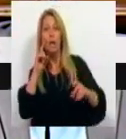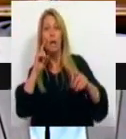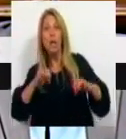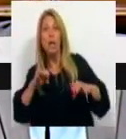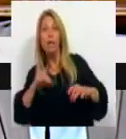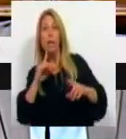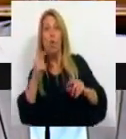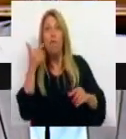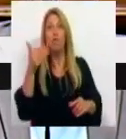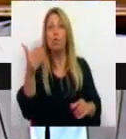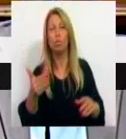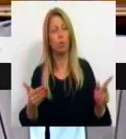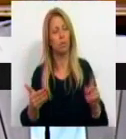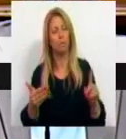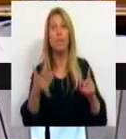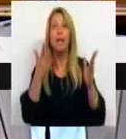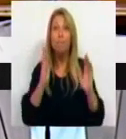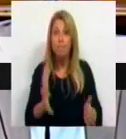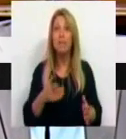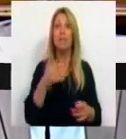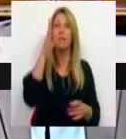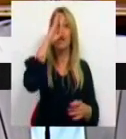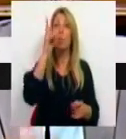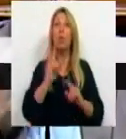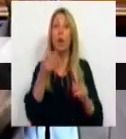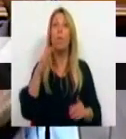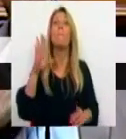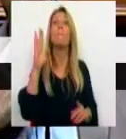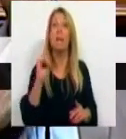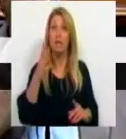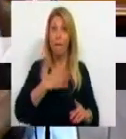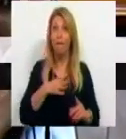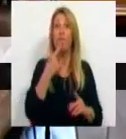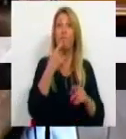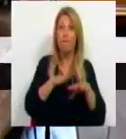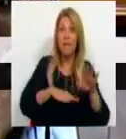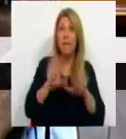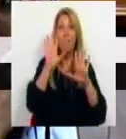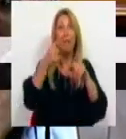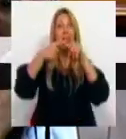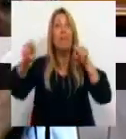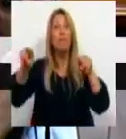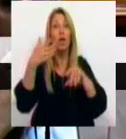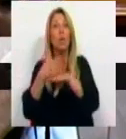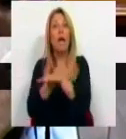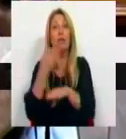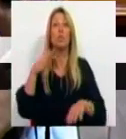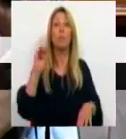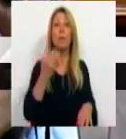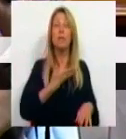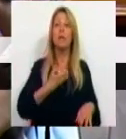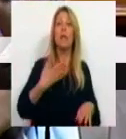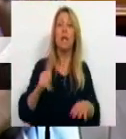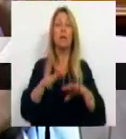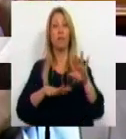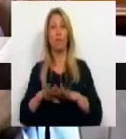o que é que o PS pretende fazer de diferente daquilo que fez PSD e CDS. Recapitalizar a